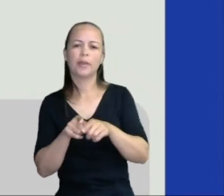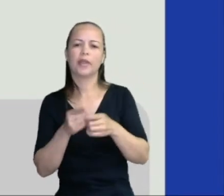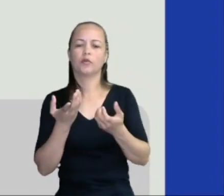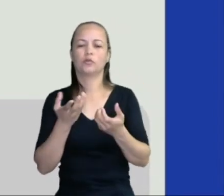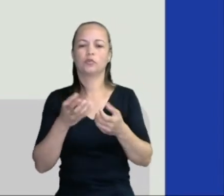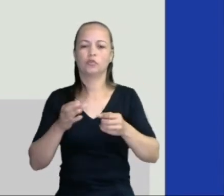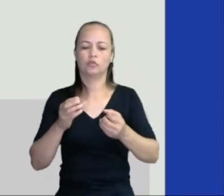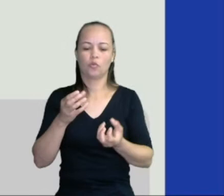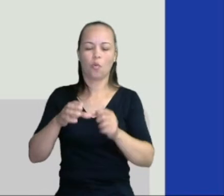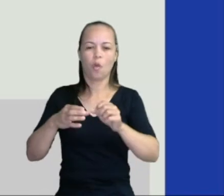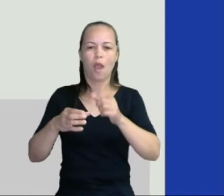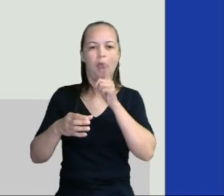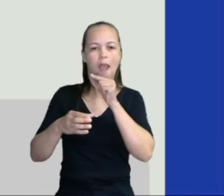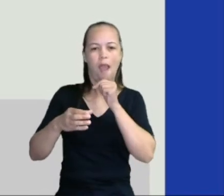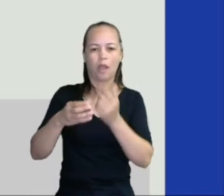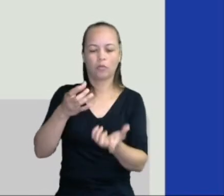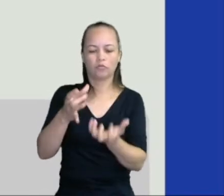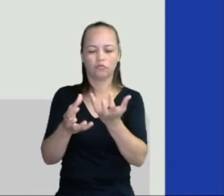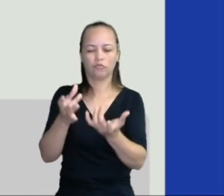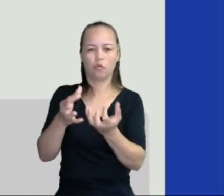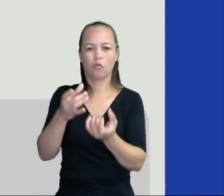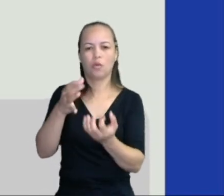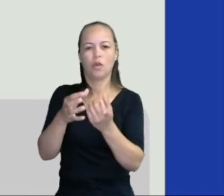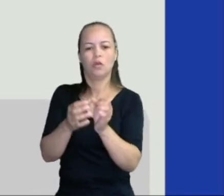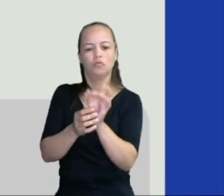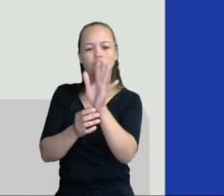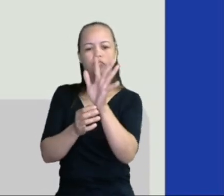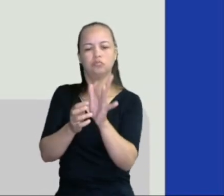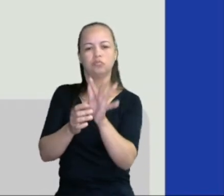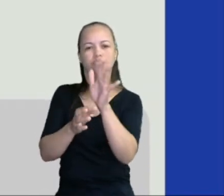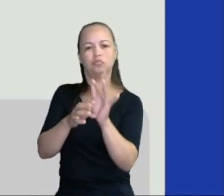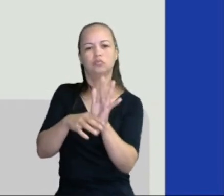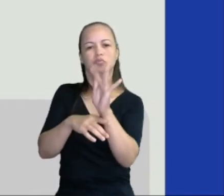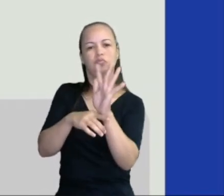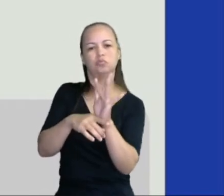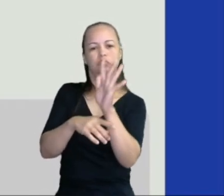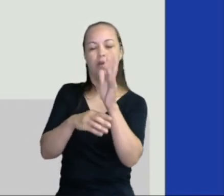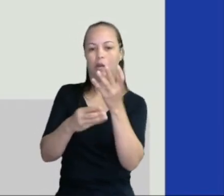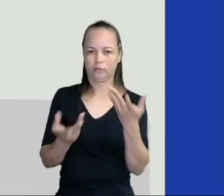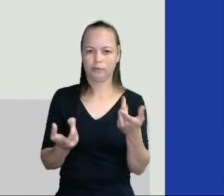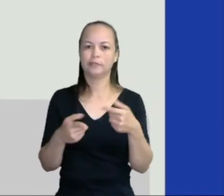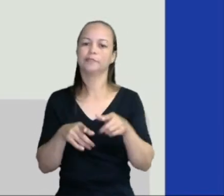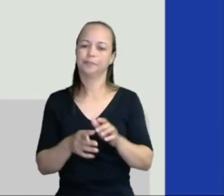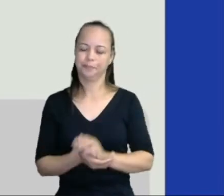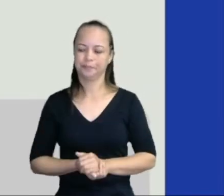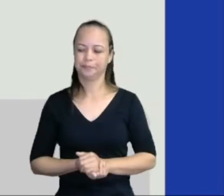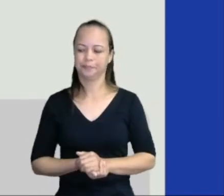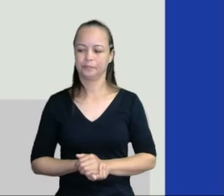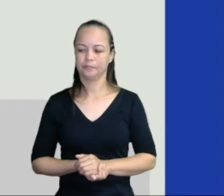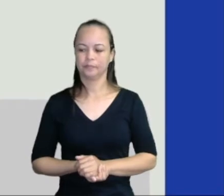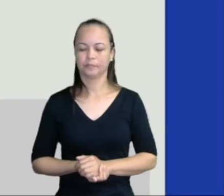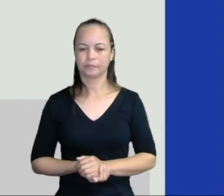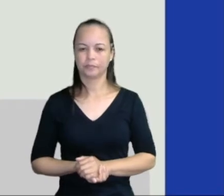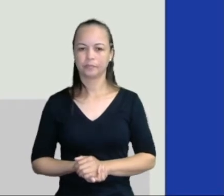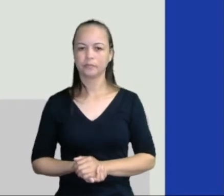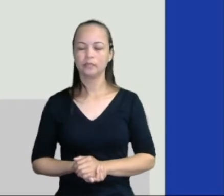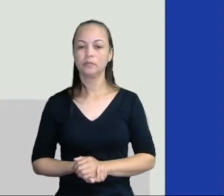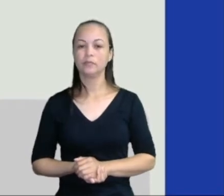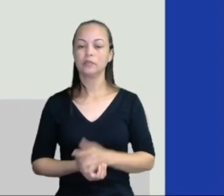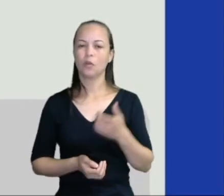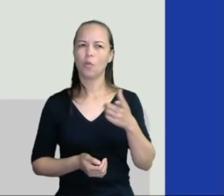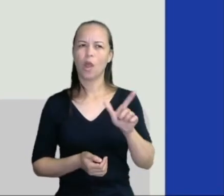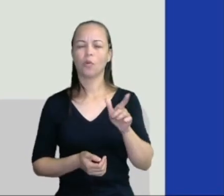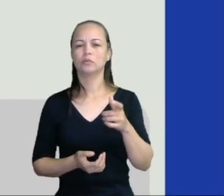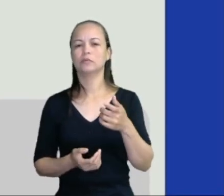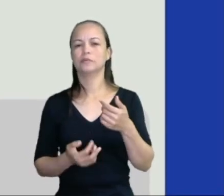Aquela fumaça ali é a água saindo no estado gasoso. Tá bom? Então, uma outra